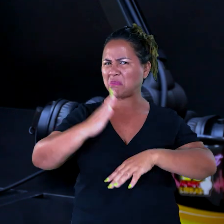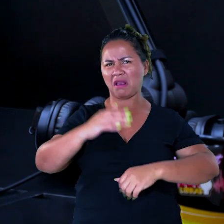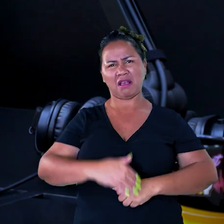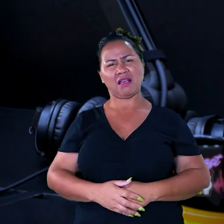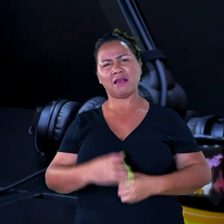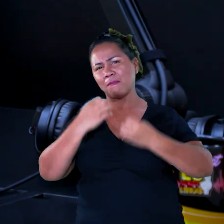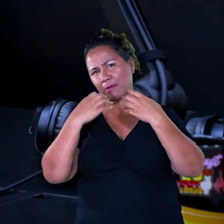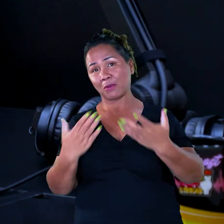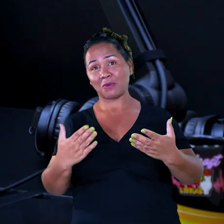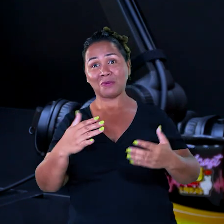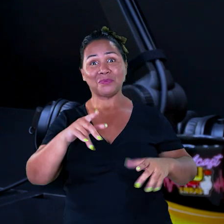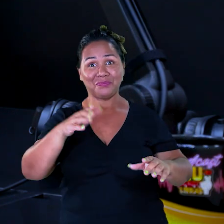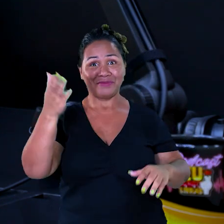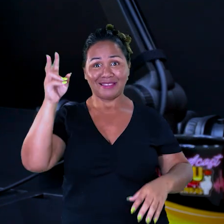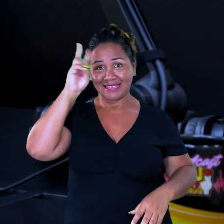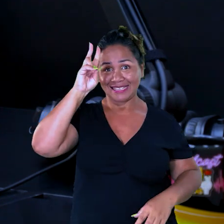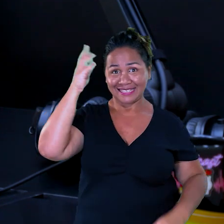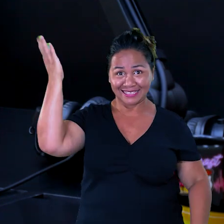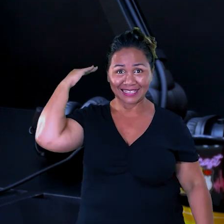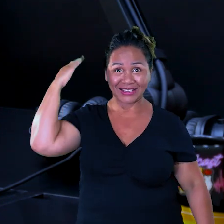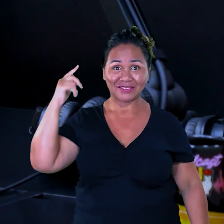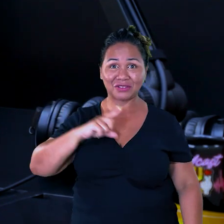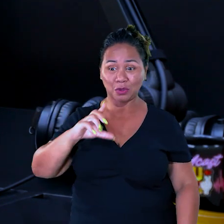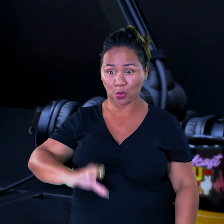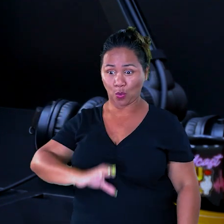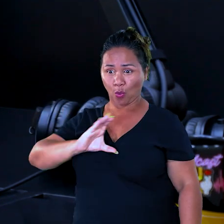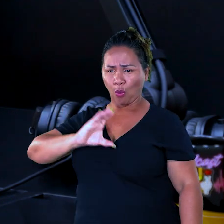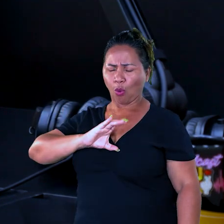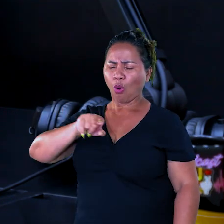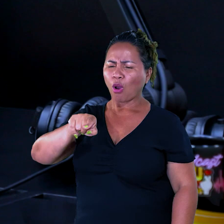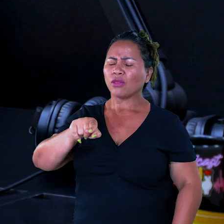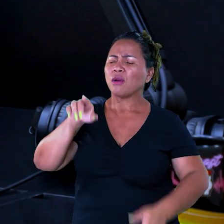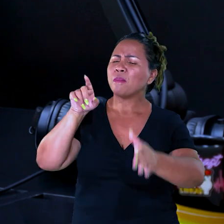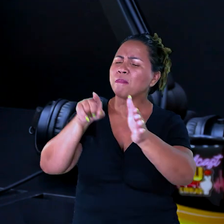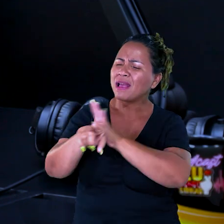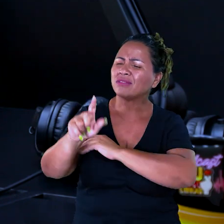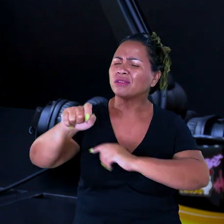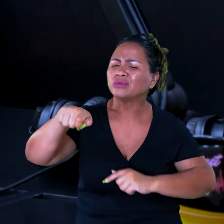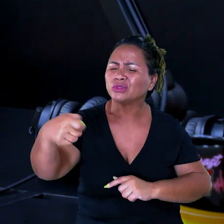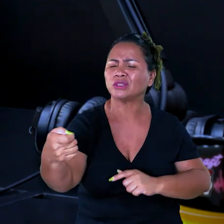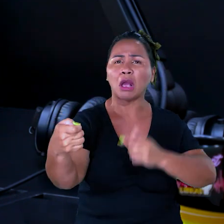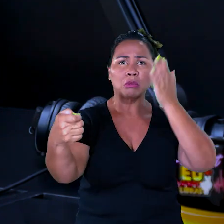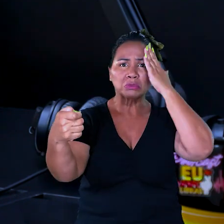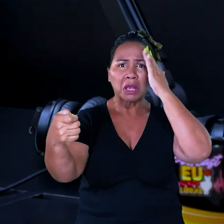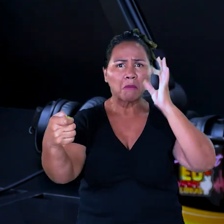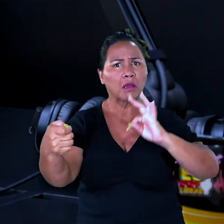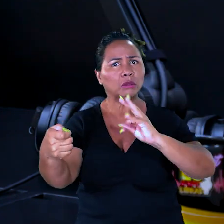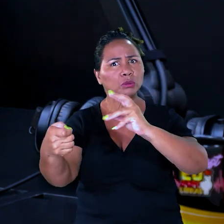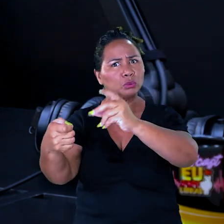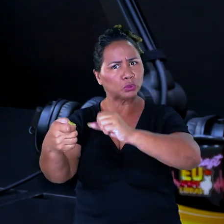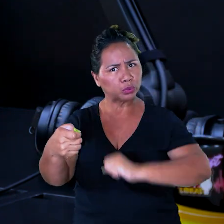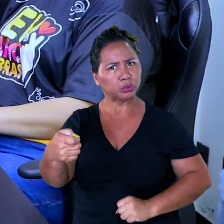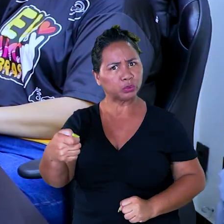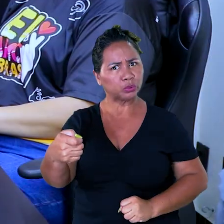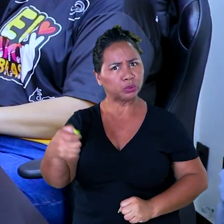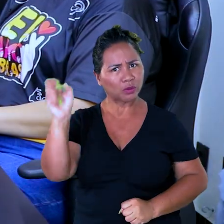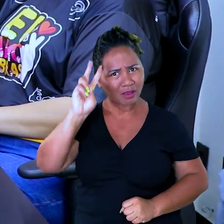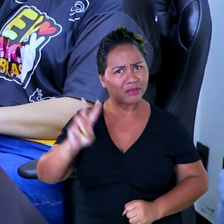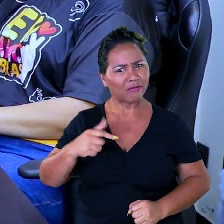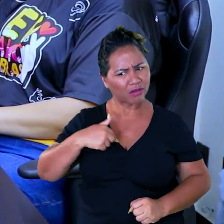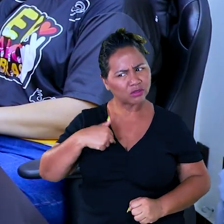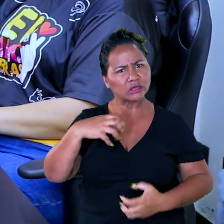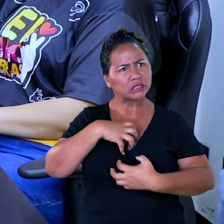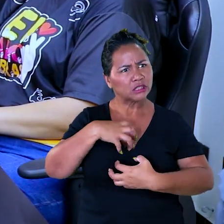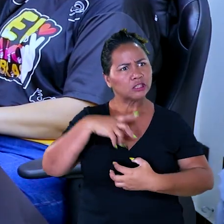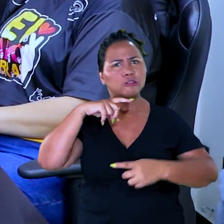assim... Ela, professora, qual é esse sinal? Aí eu falei, eu tinha dúvida mesmo, tirava a dúvida com ela, né? Porque saca